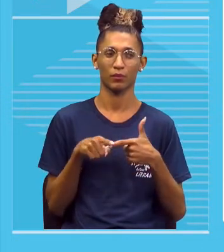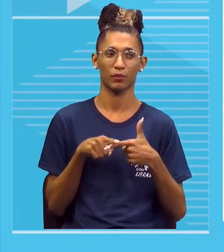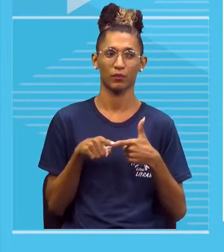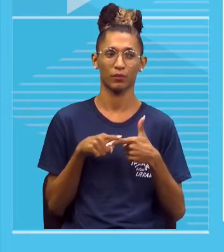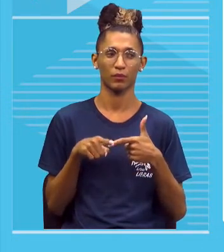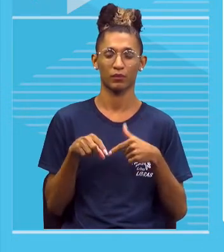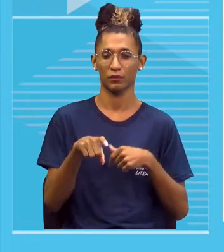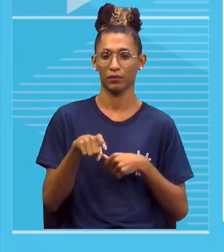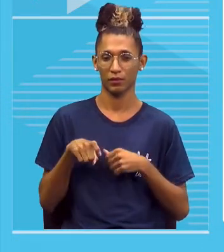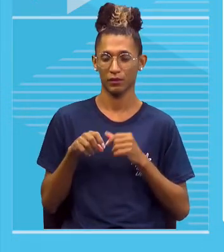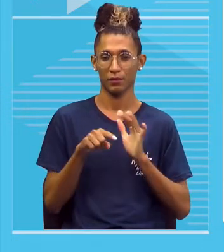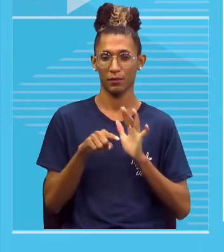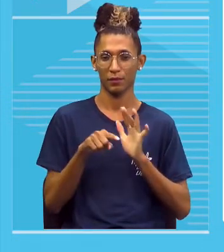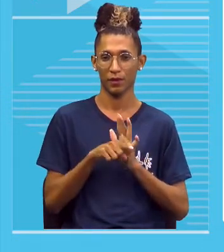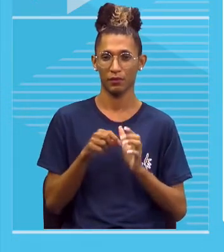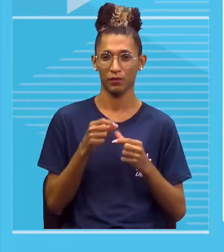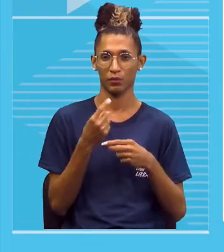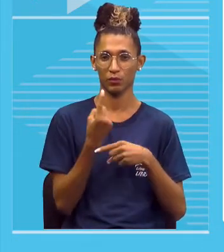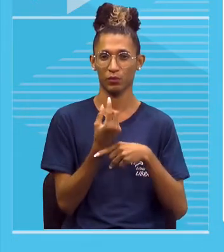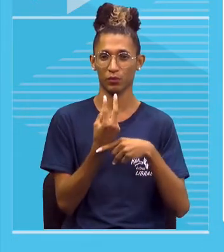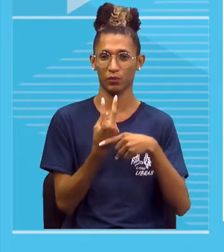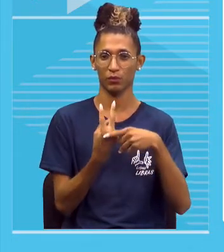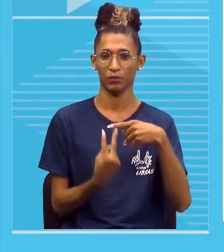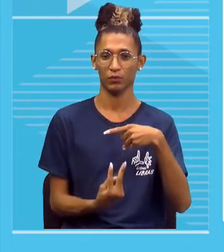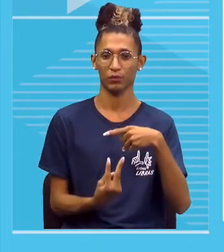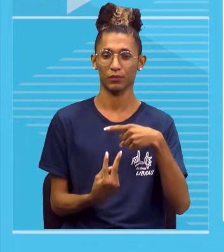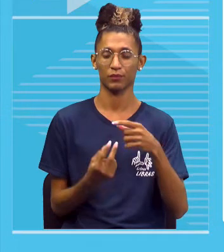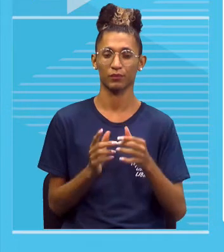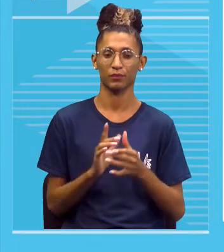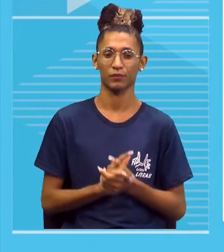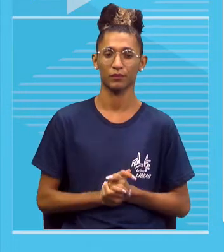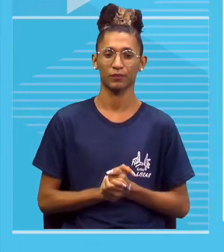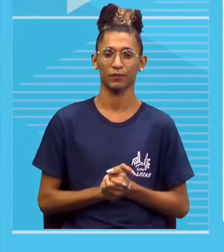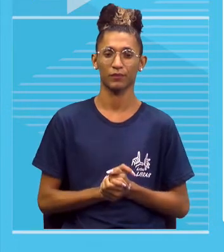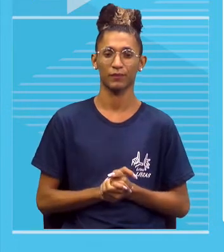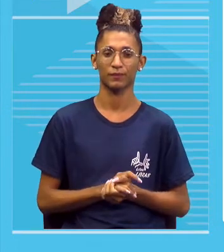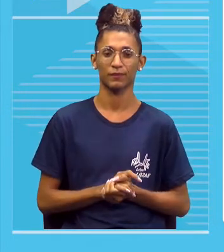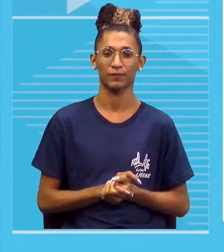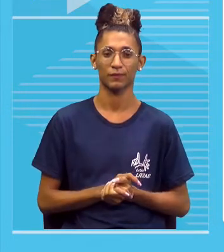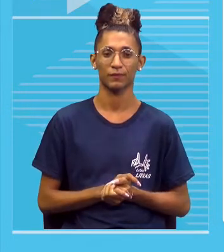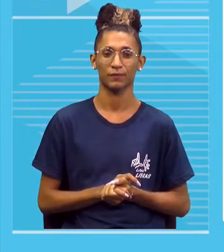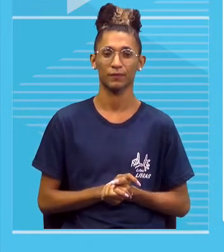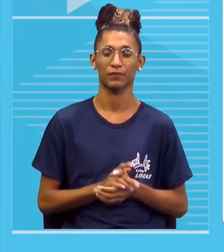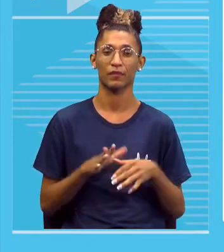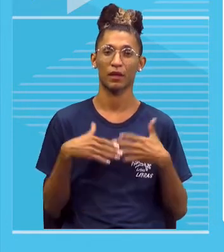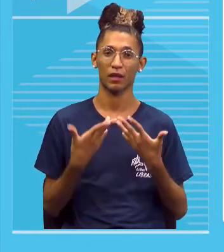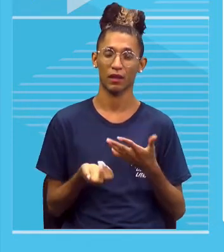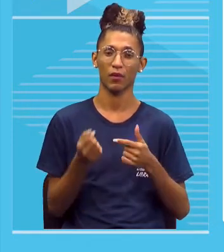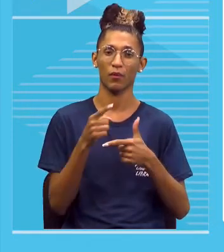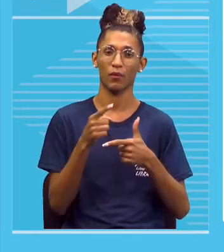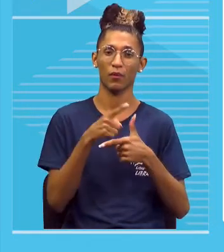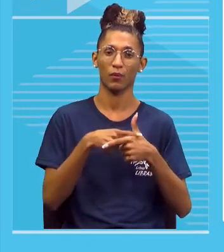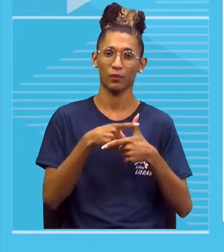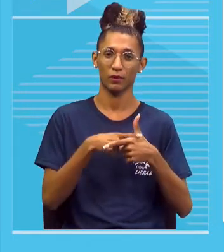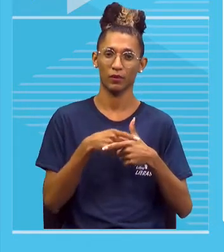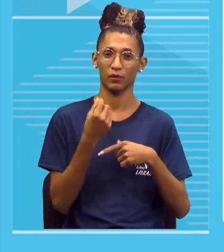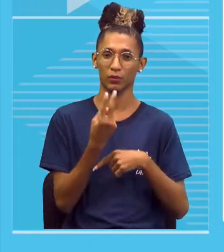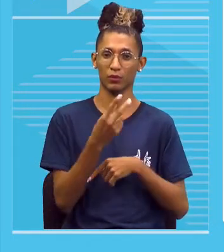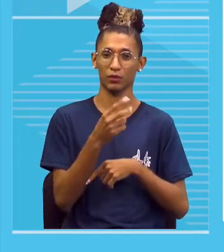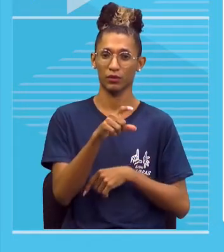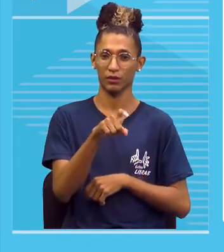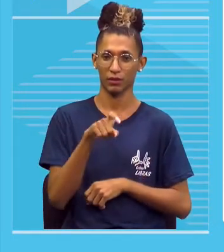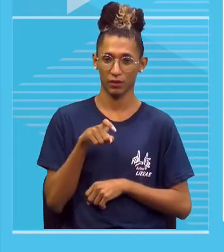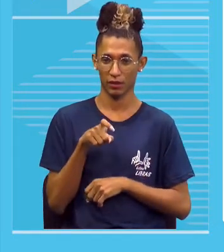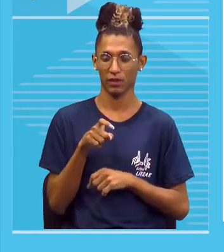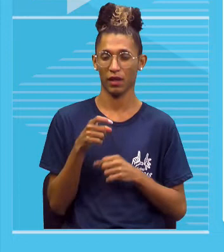menos 1 sobre 2 e olha aí ó bom então seno de 2x